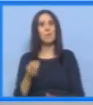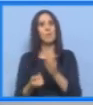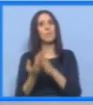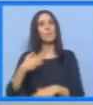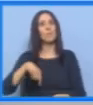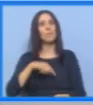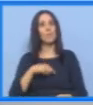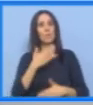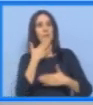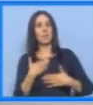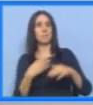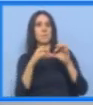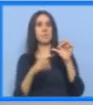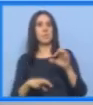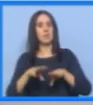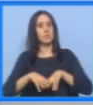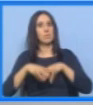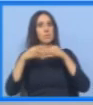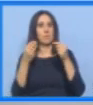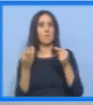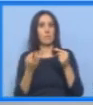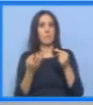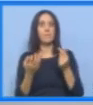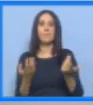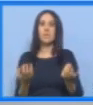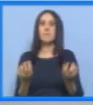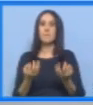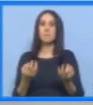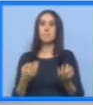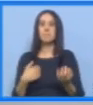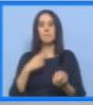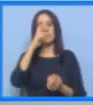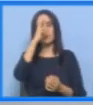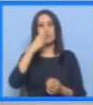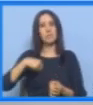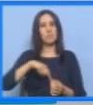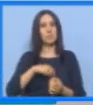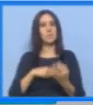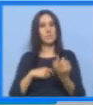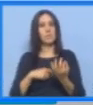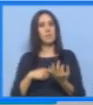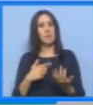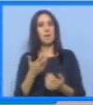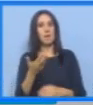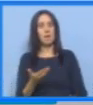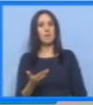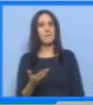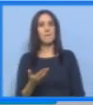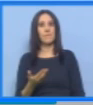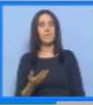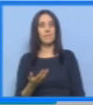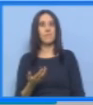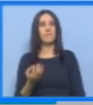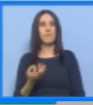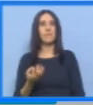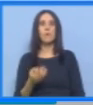nos transmitiu uma mensagem, uma espiritualidade, e tem sido esse também um esforço que nós temos feito através